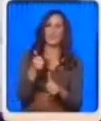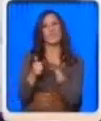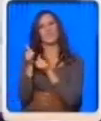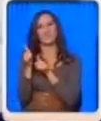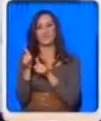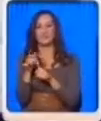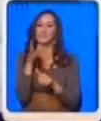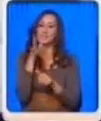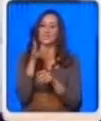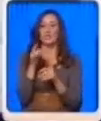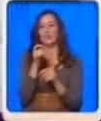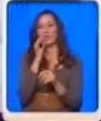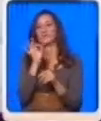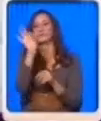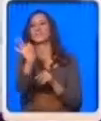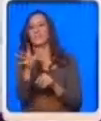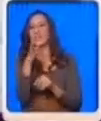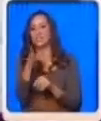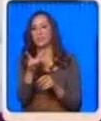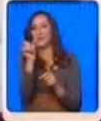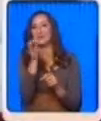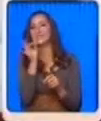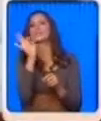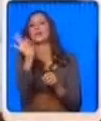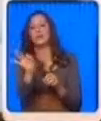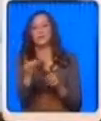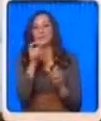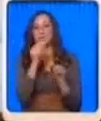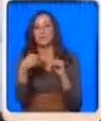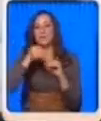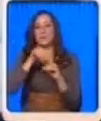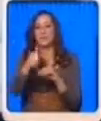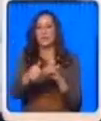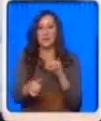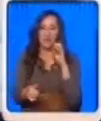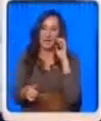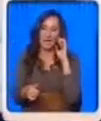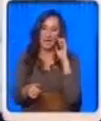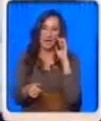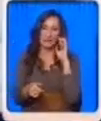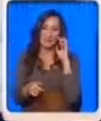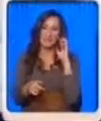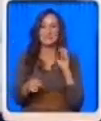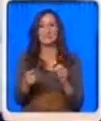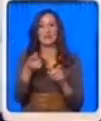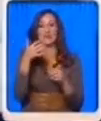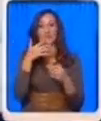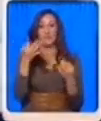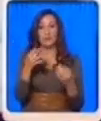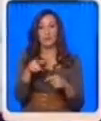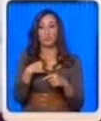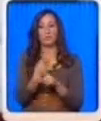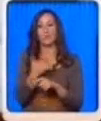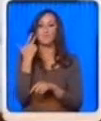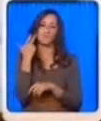Sou capaz de arranjar uma bucha e dizer, aqui ficava bem isto ou aquilo, ou não sei o quê. É uma coisa que me dá prazer. De facto, uma das coisas